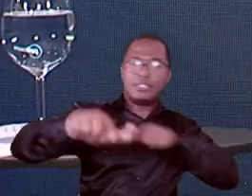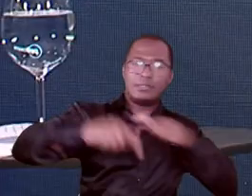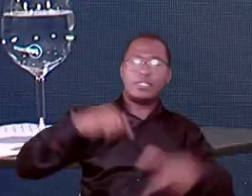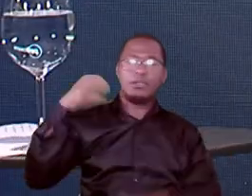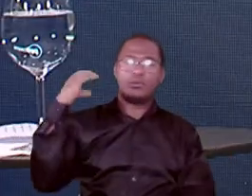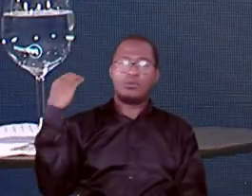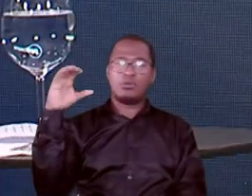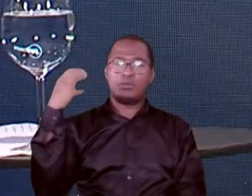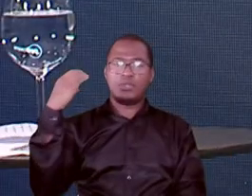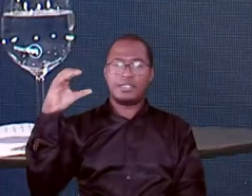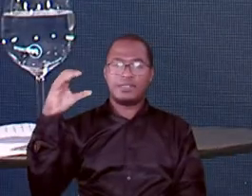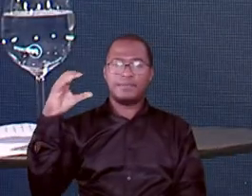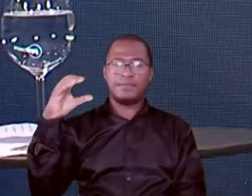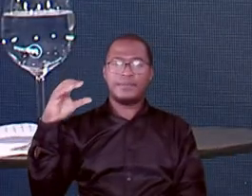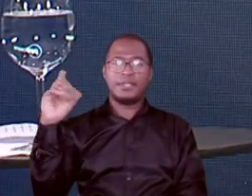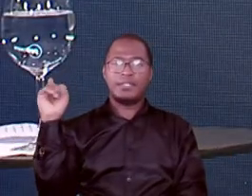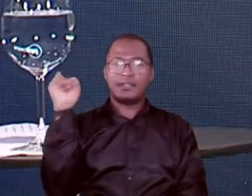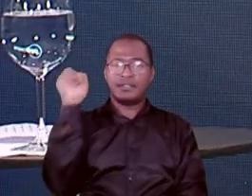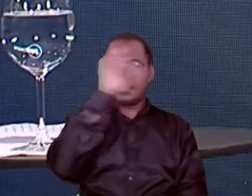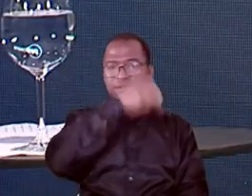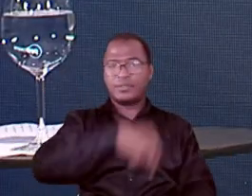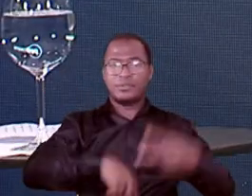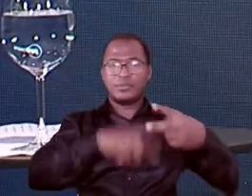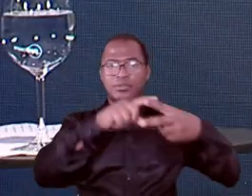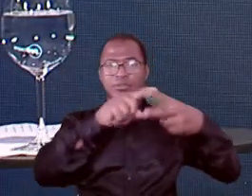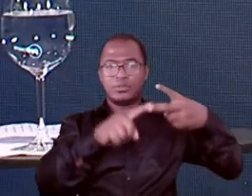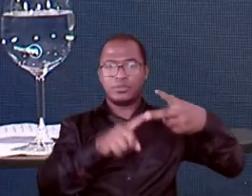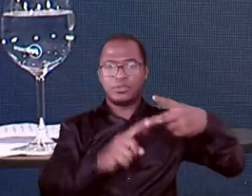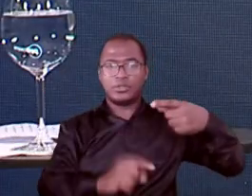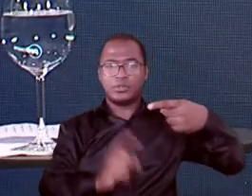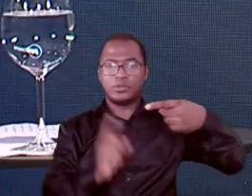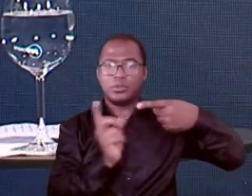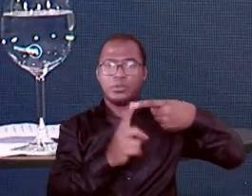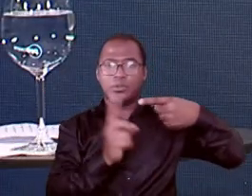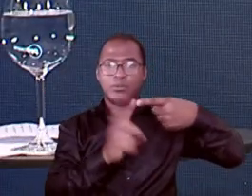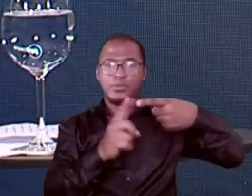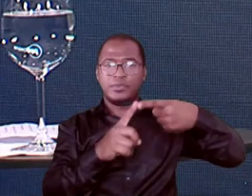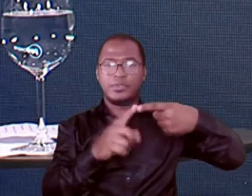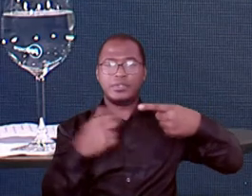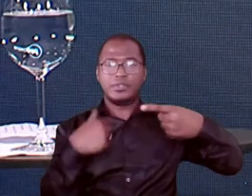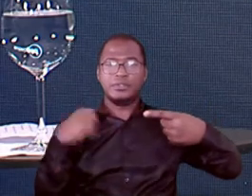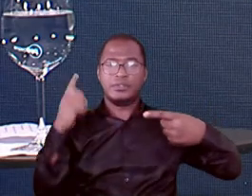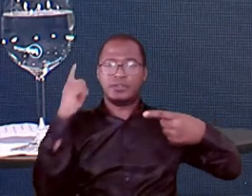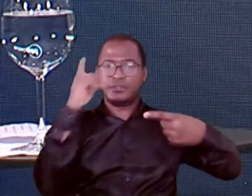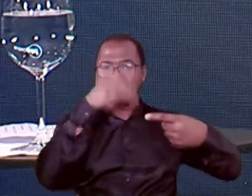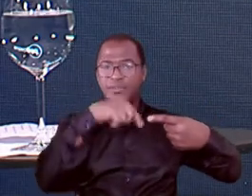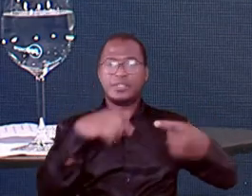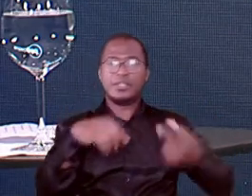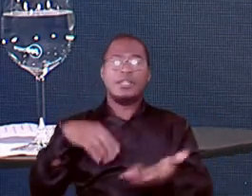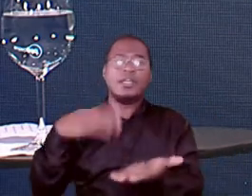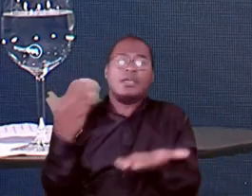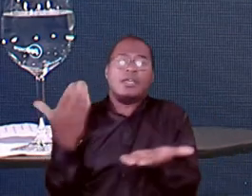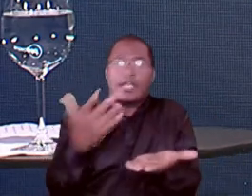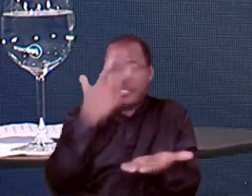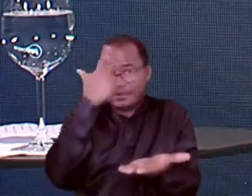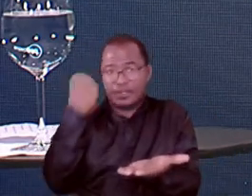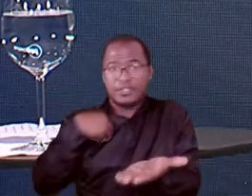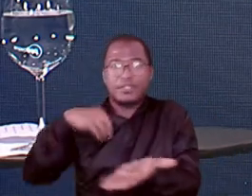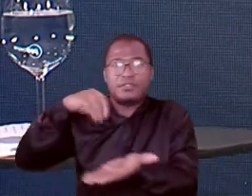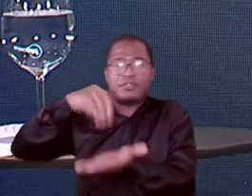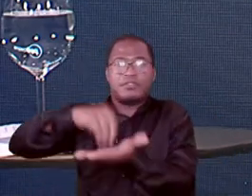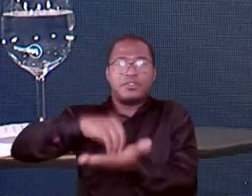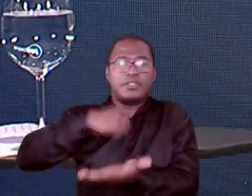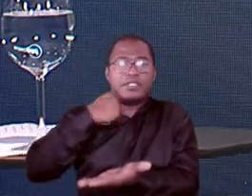questão o primeiro um deles é obviamente o desafio informacional quer dizer como chegar